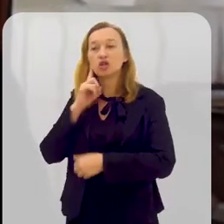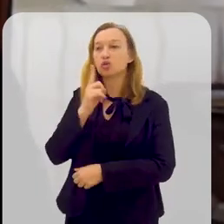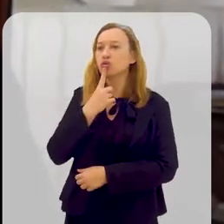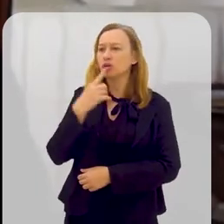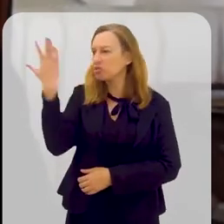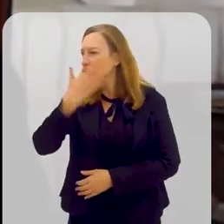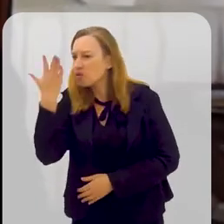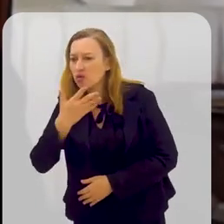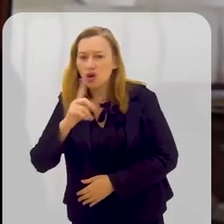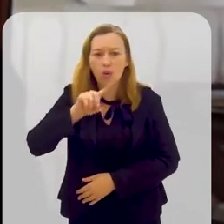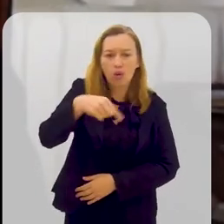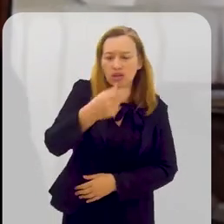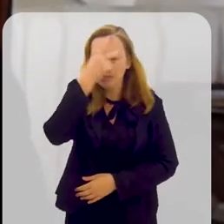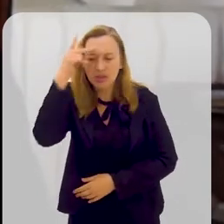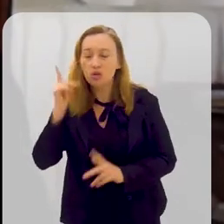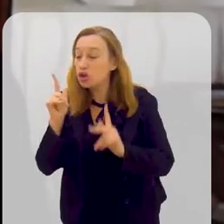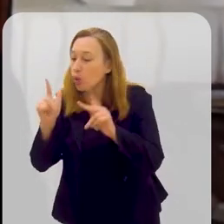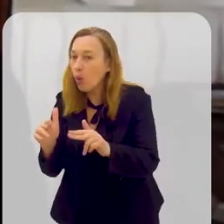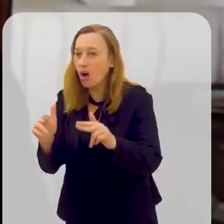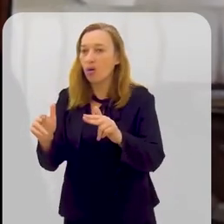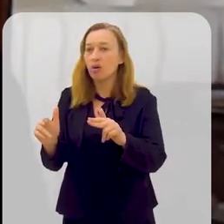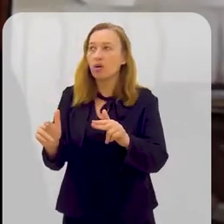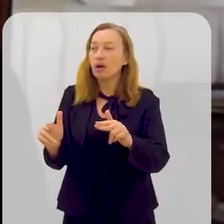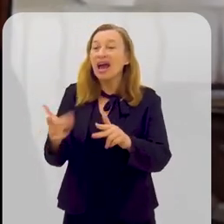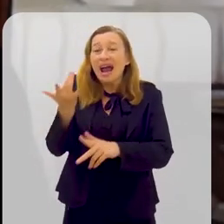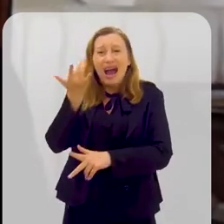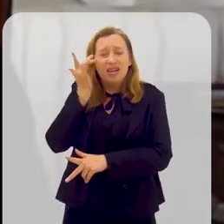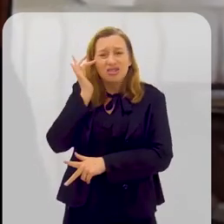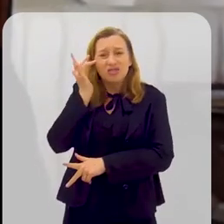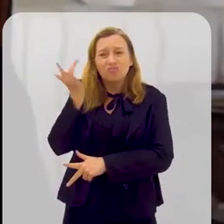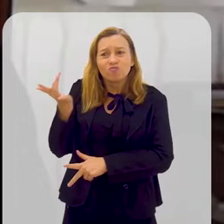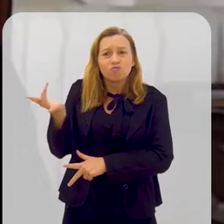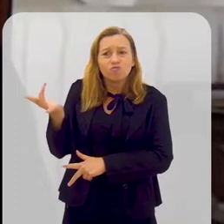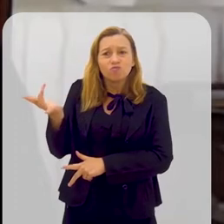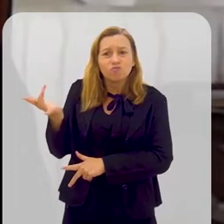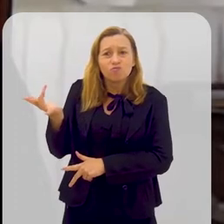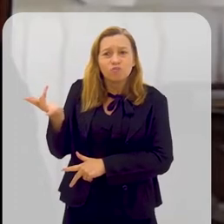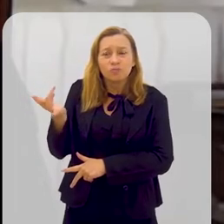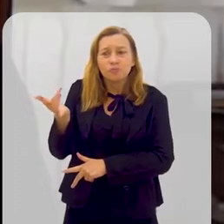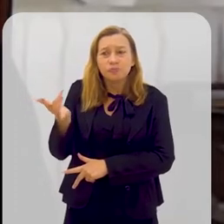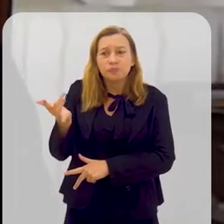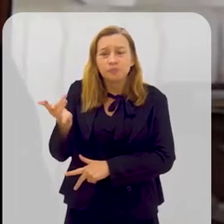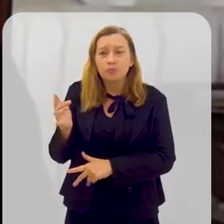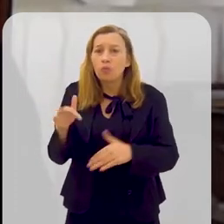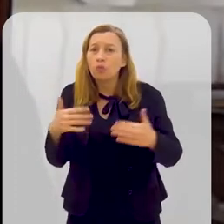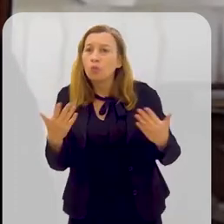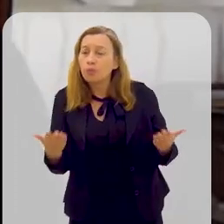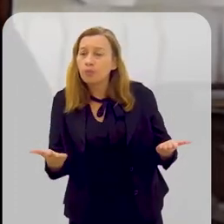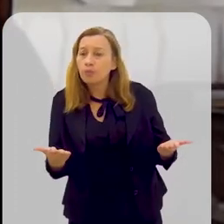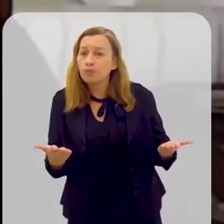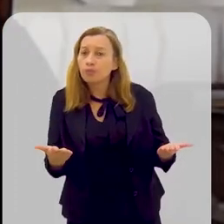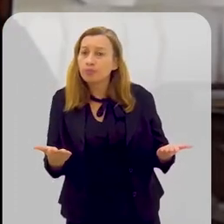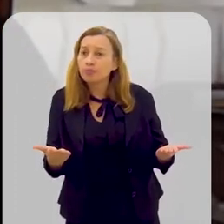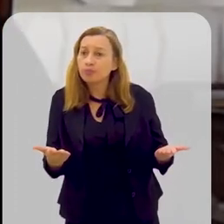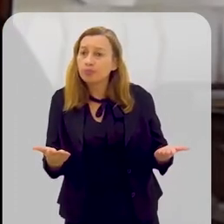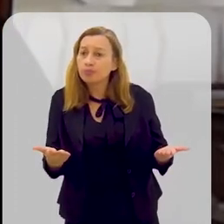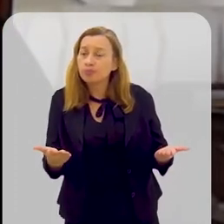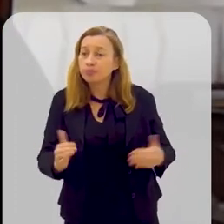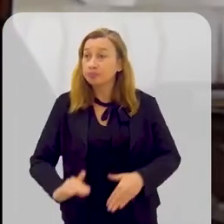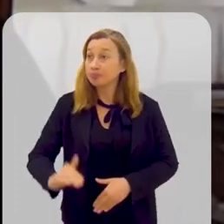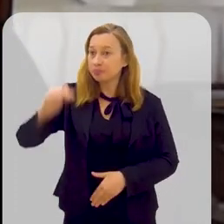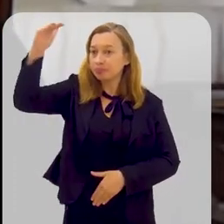única e ela não vê ninguém como ela ela acha que quando ela